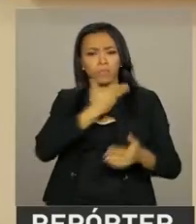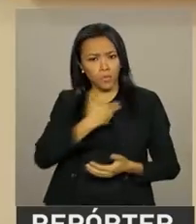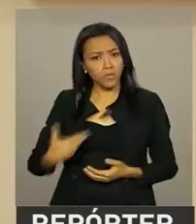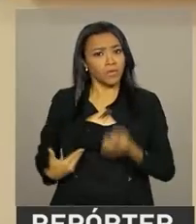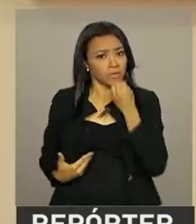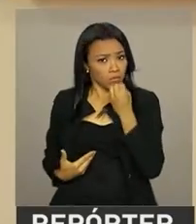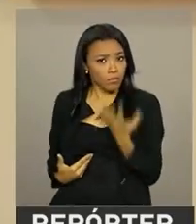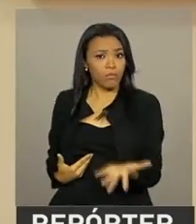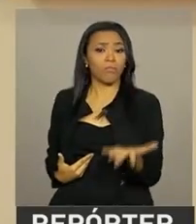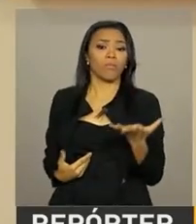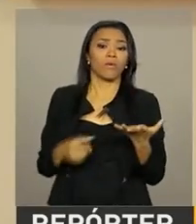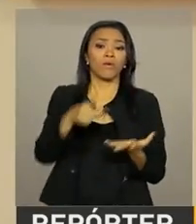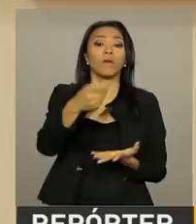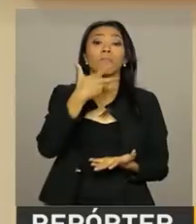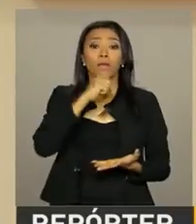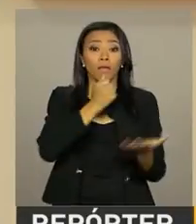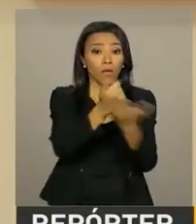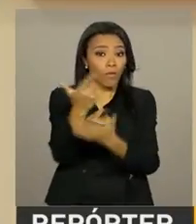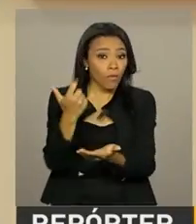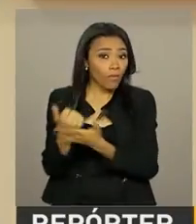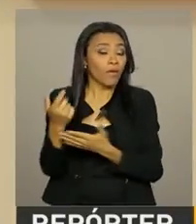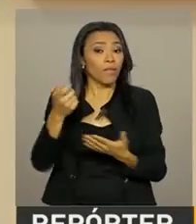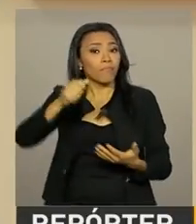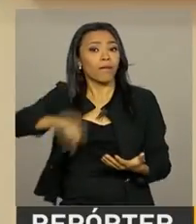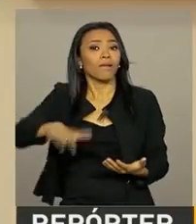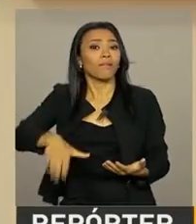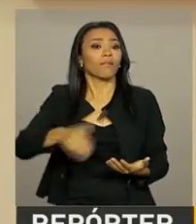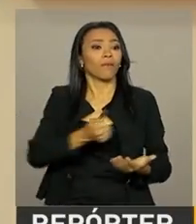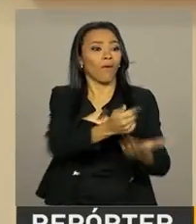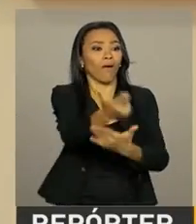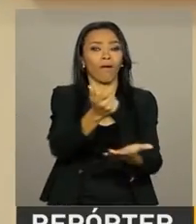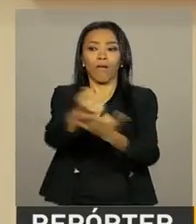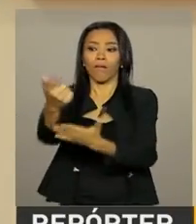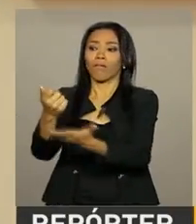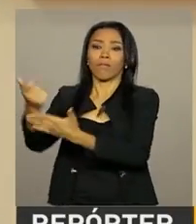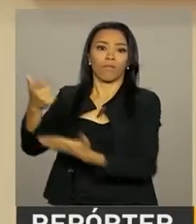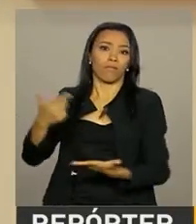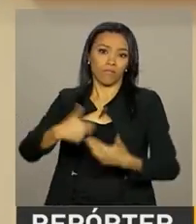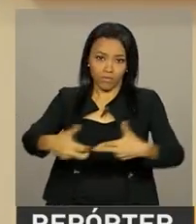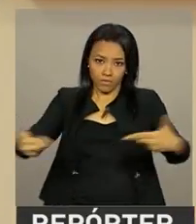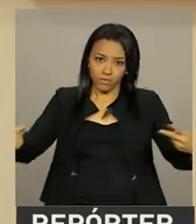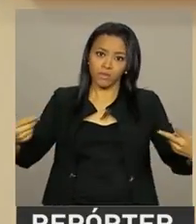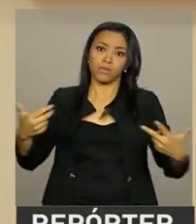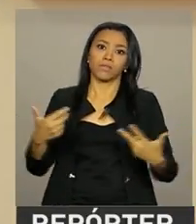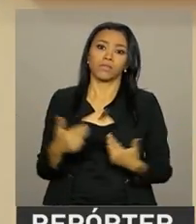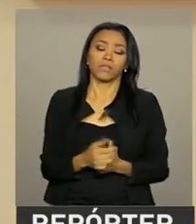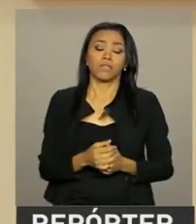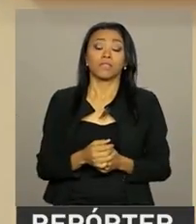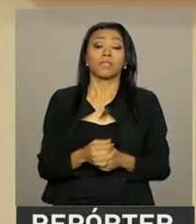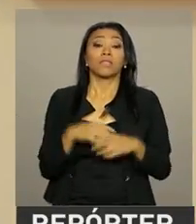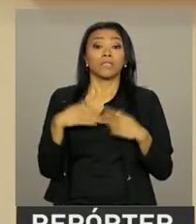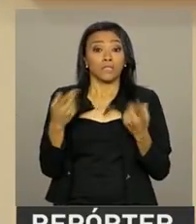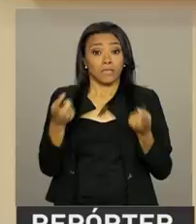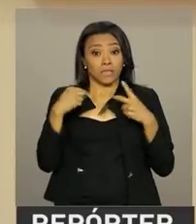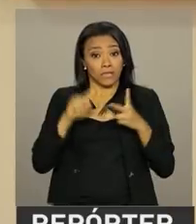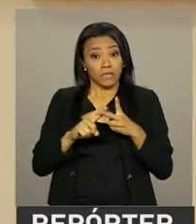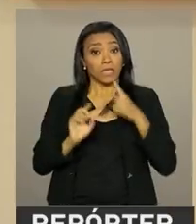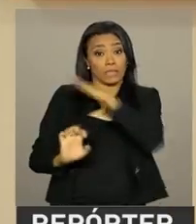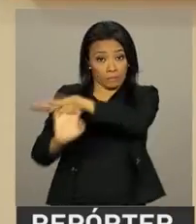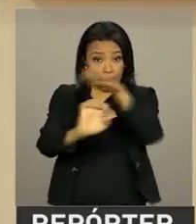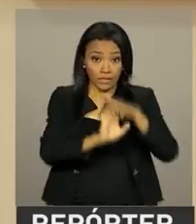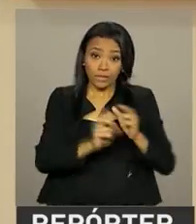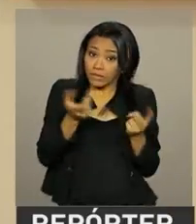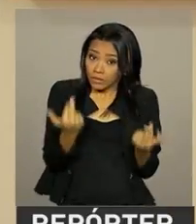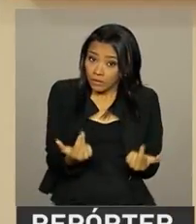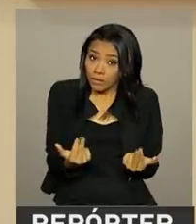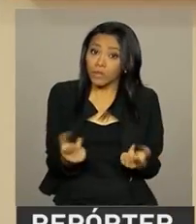para o consumidor significa crédito mais barato embora não de imediato nas mais acessível a longo prazo para as empresas na mesma